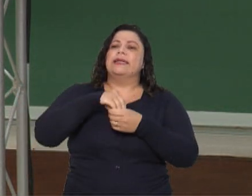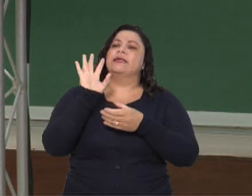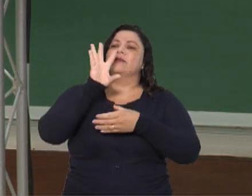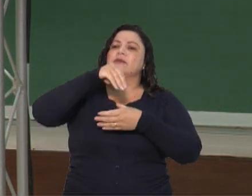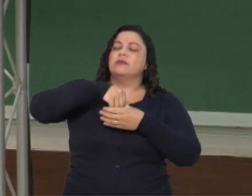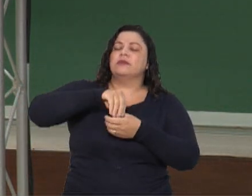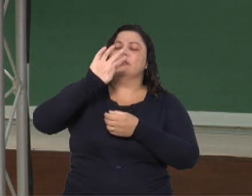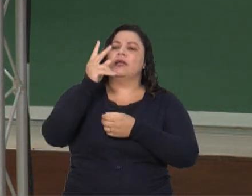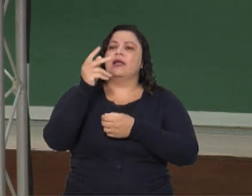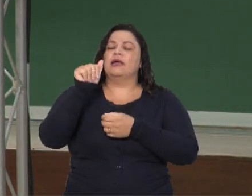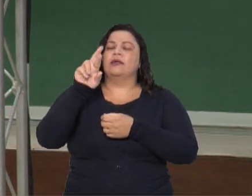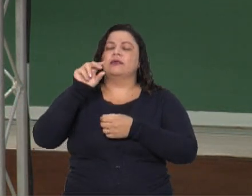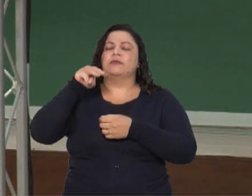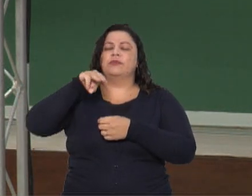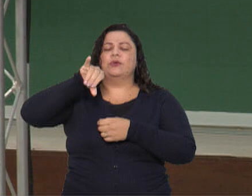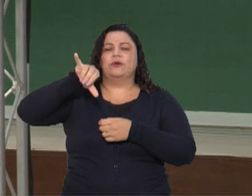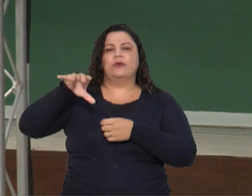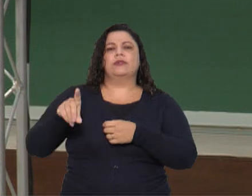o marceneiro.